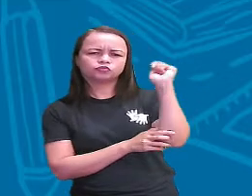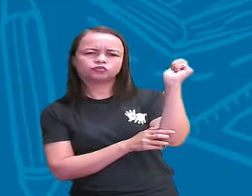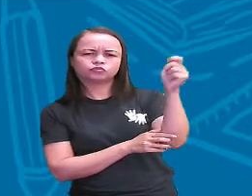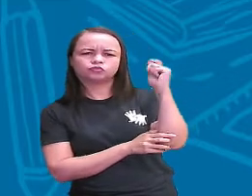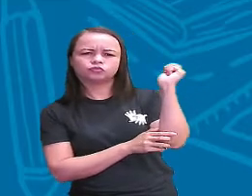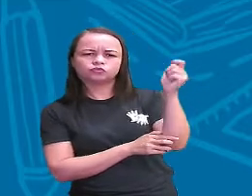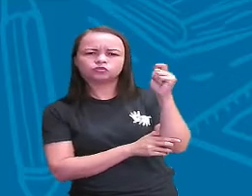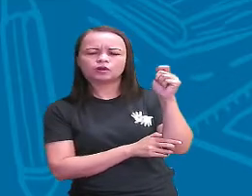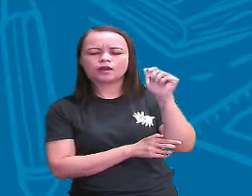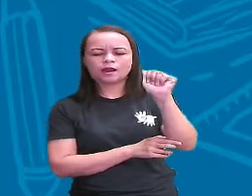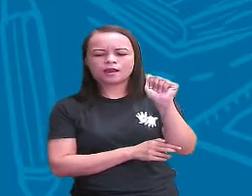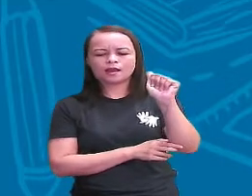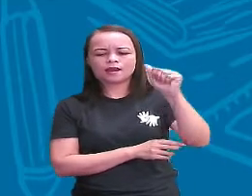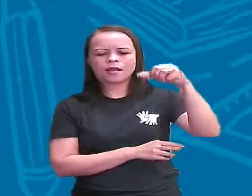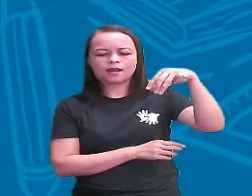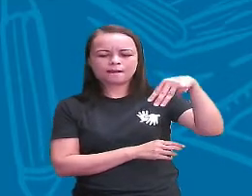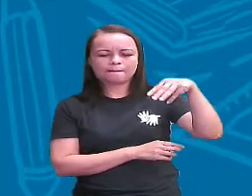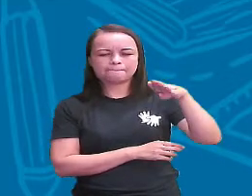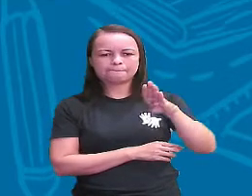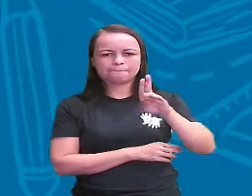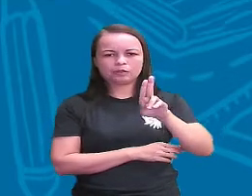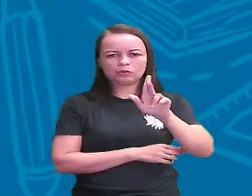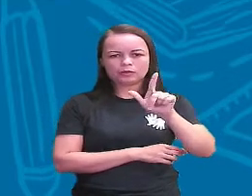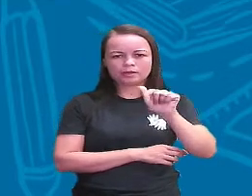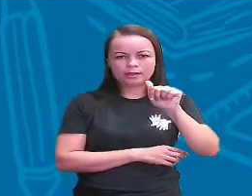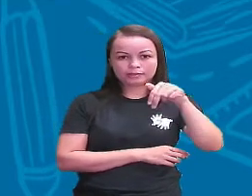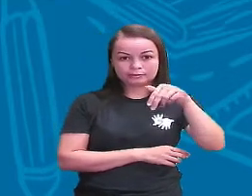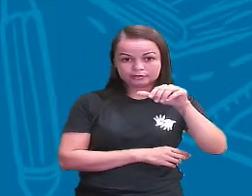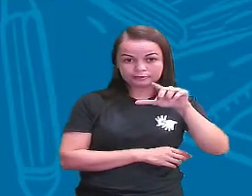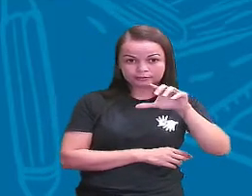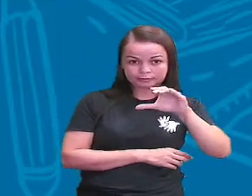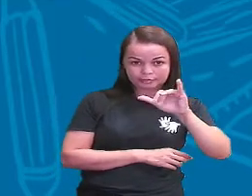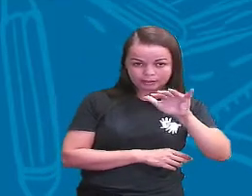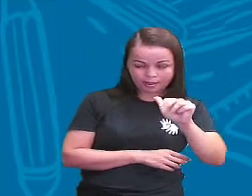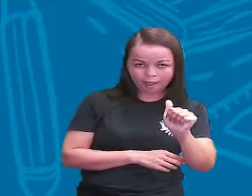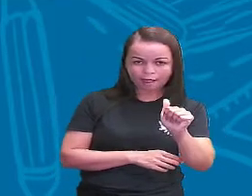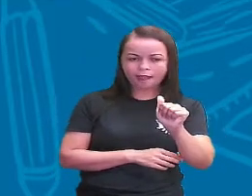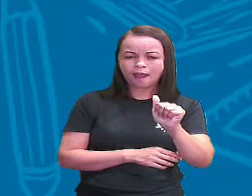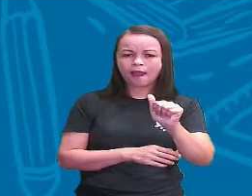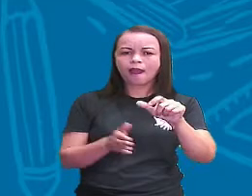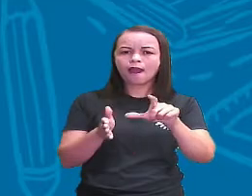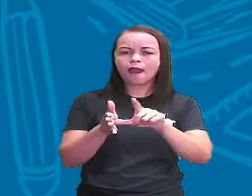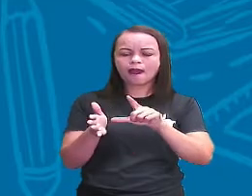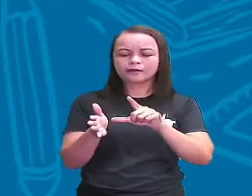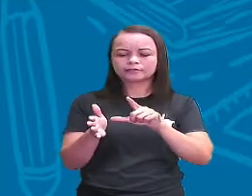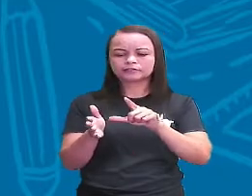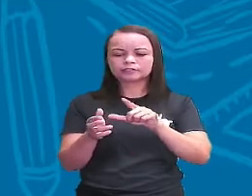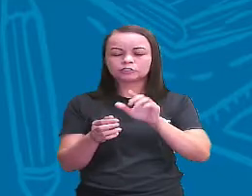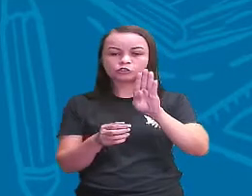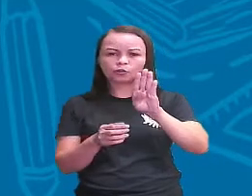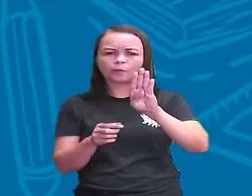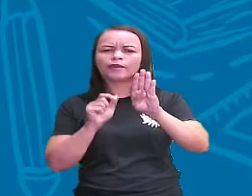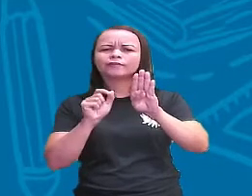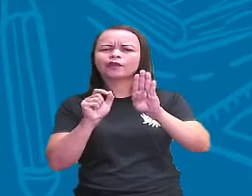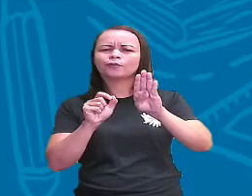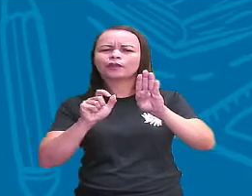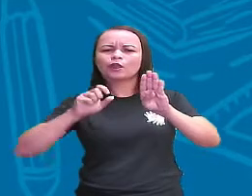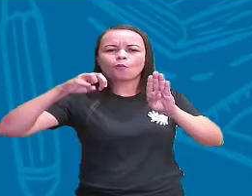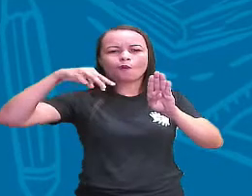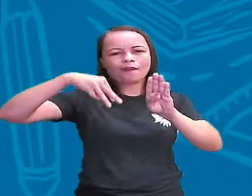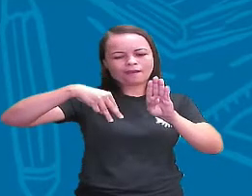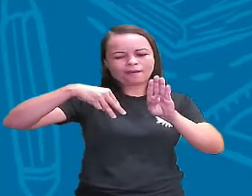M, desculpa, após o M, temos a letrinha B, correto? Na